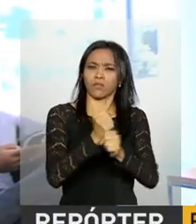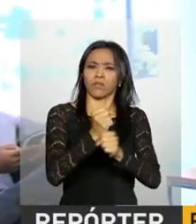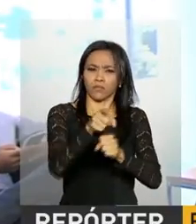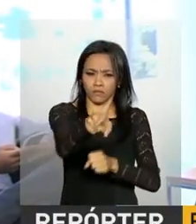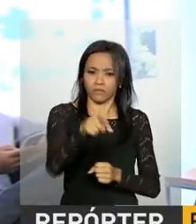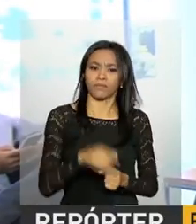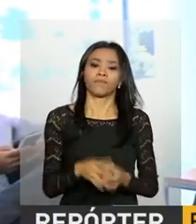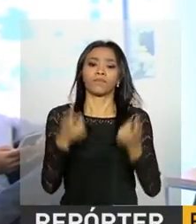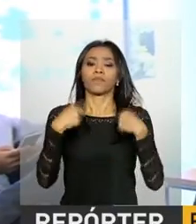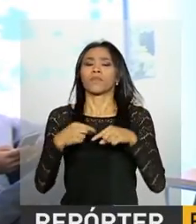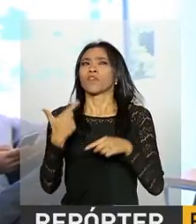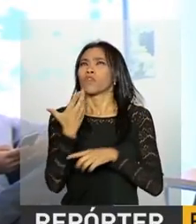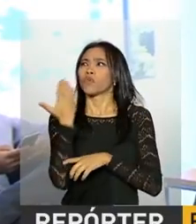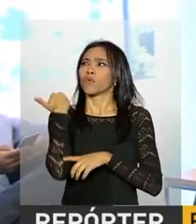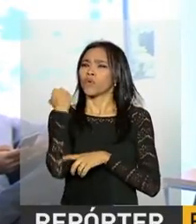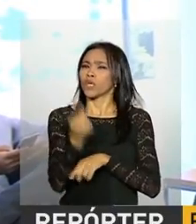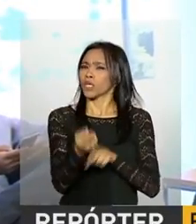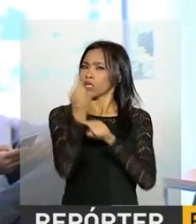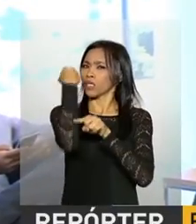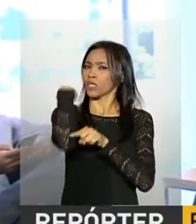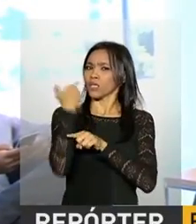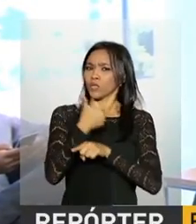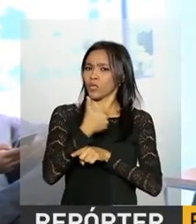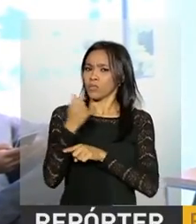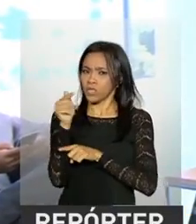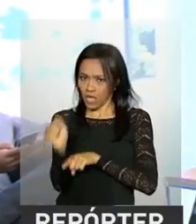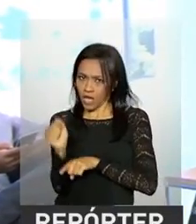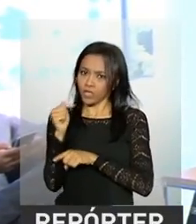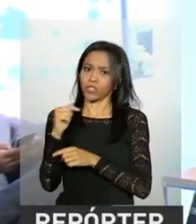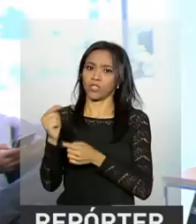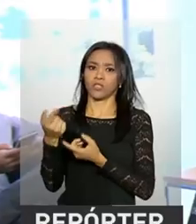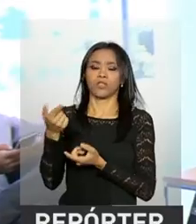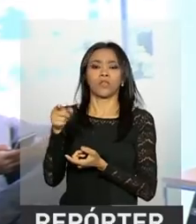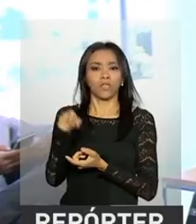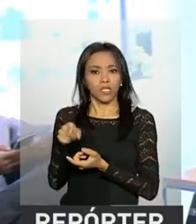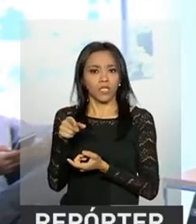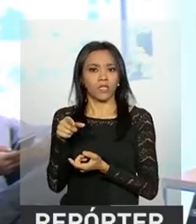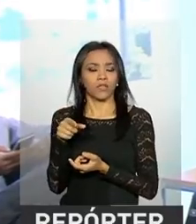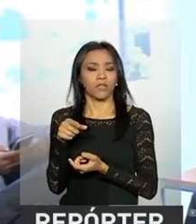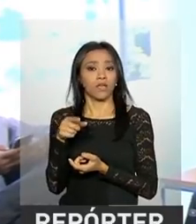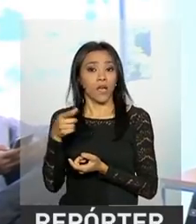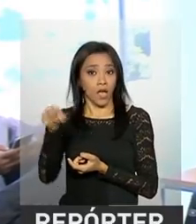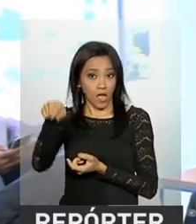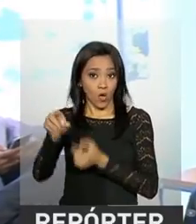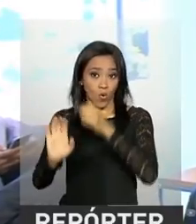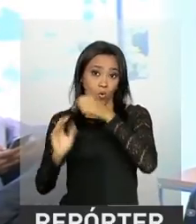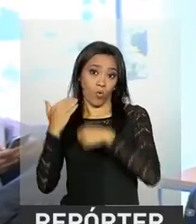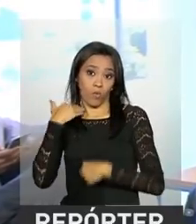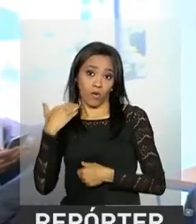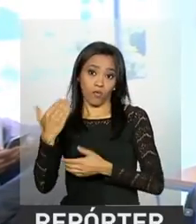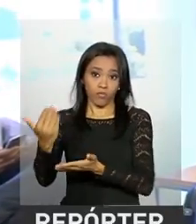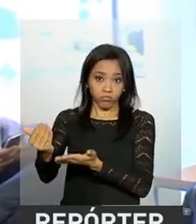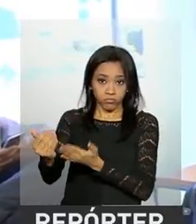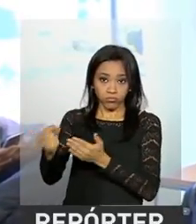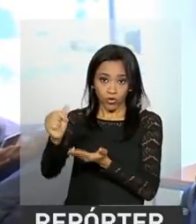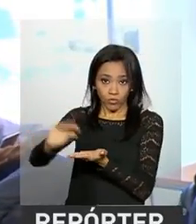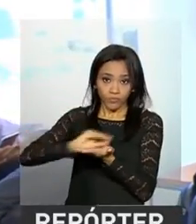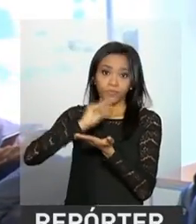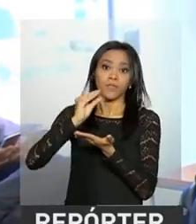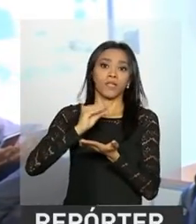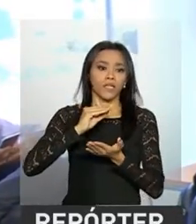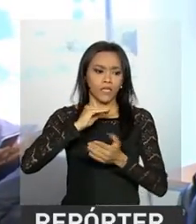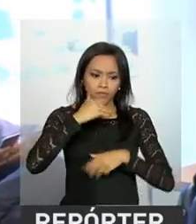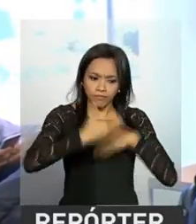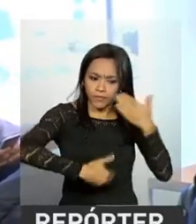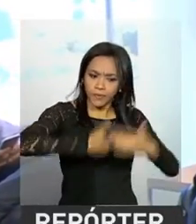em 2007 ele aportou capital e governança então a companhia cresceu muito minha